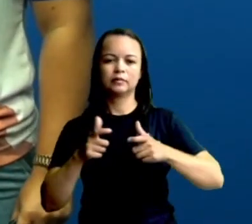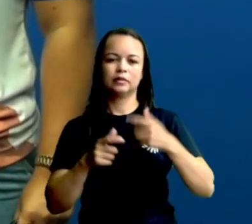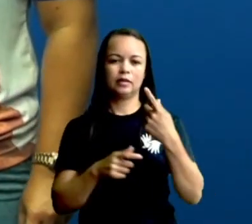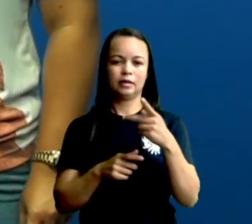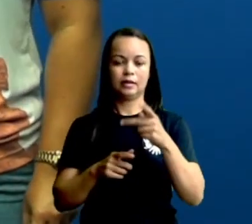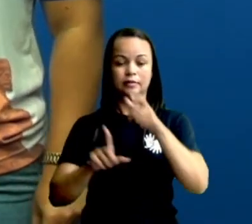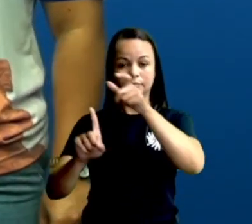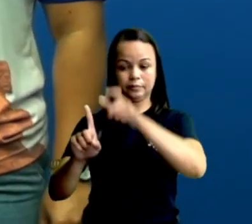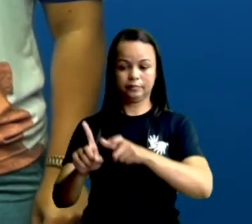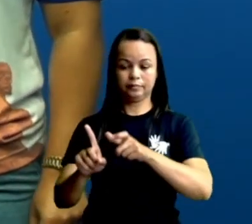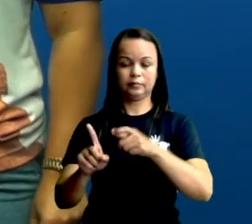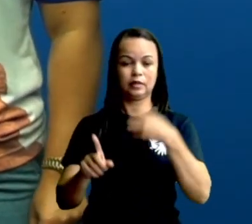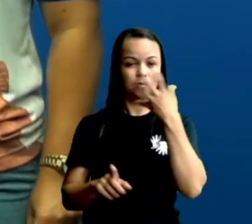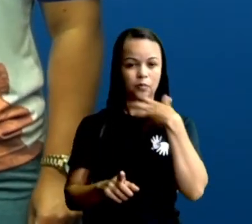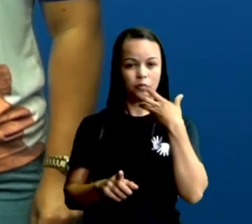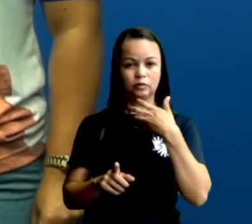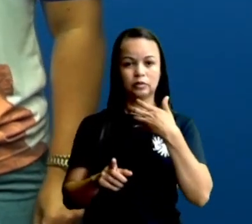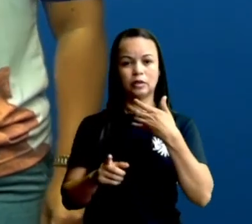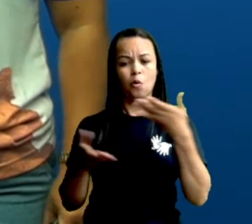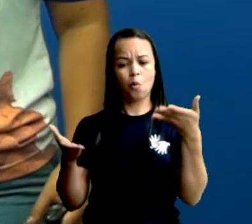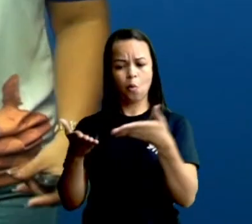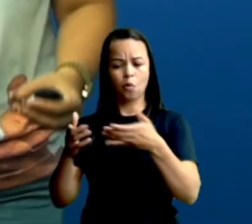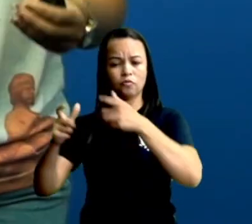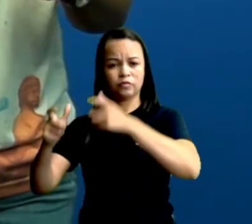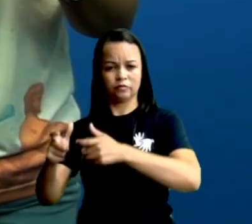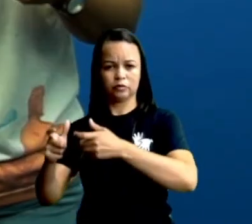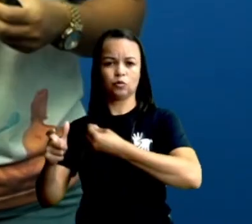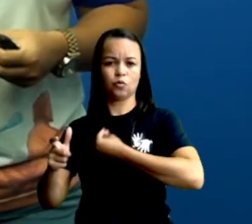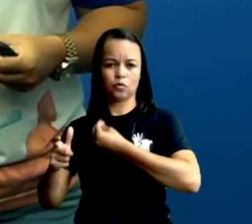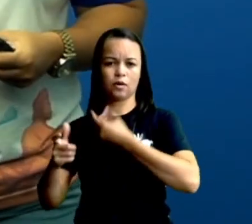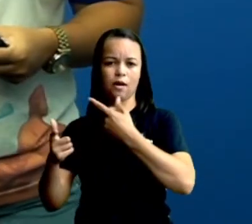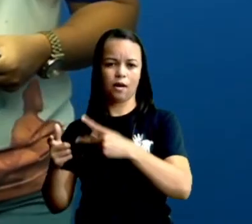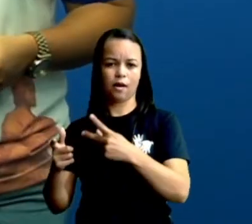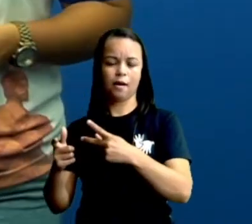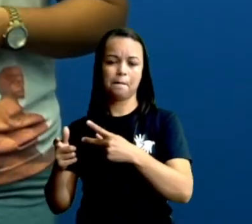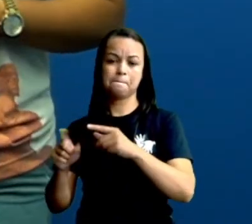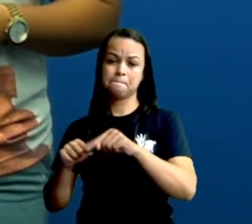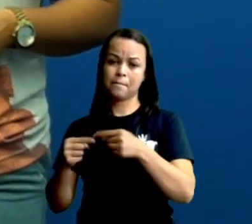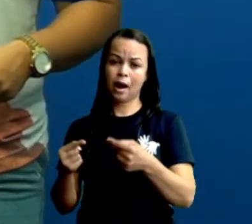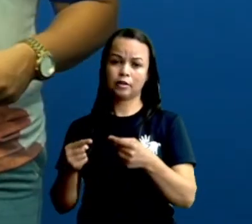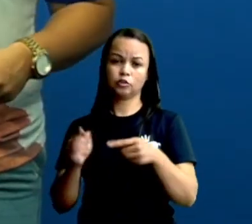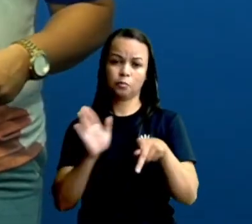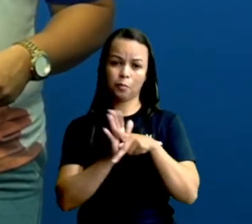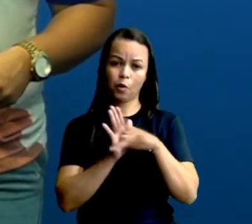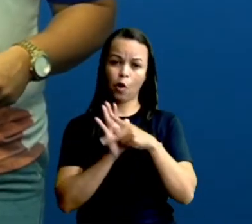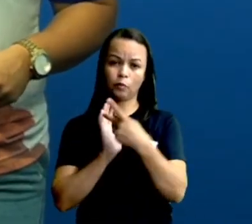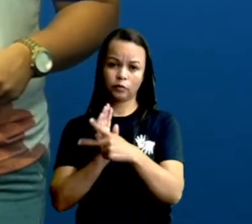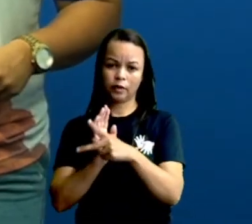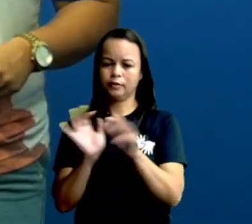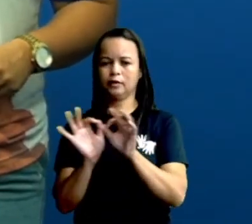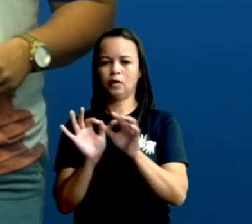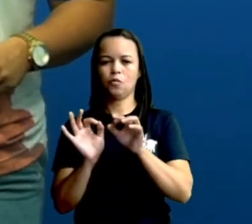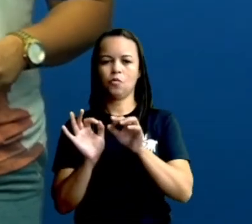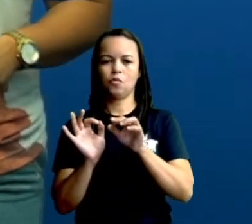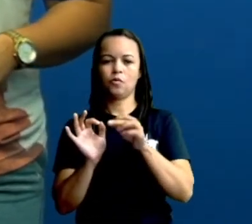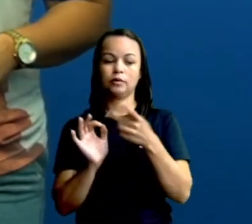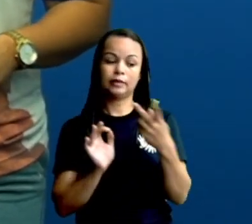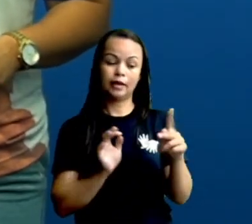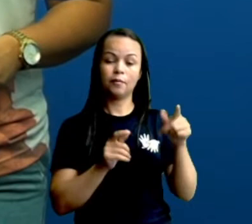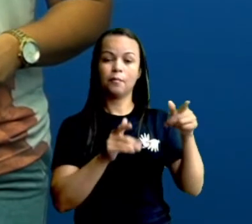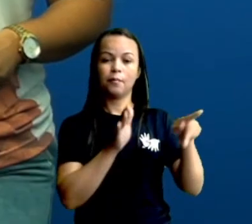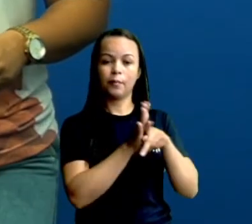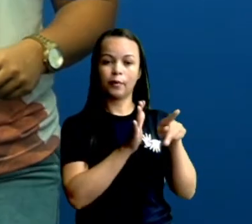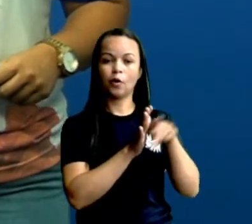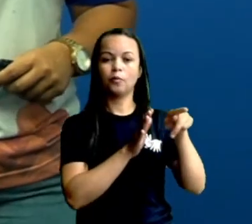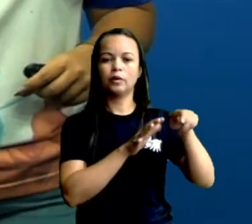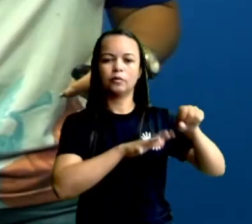da música, ele hoje vive num lugar, vive, mas não é o lugar dele. O lugar dele é no sertão, onde ele tem amor ao